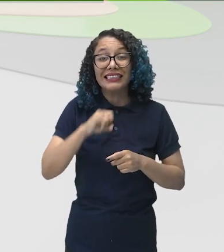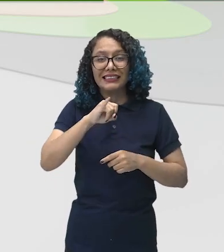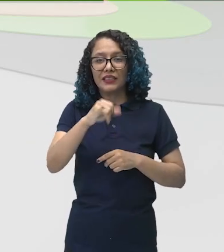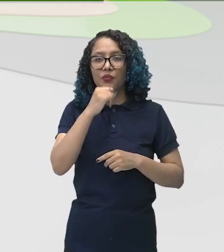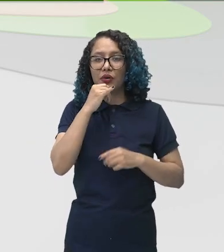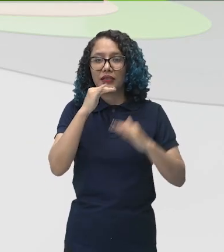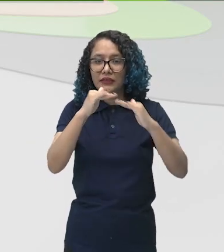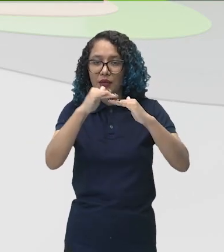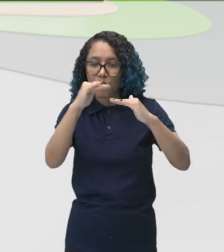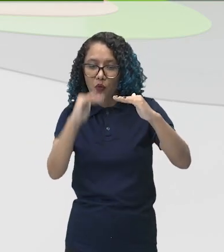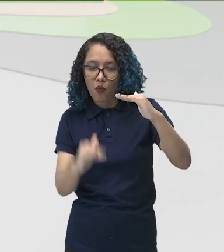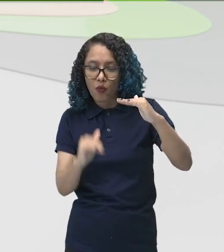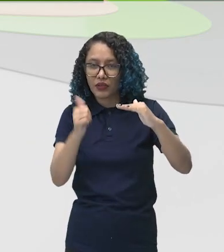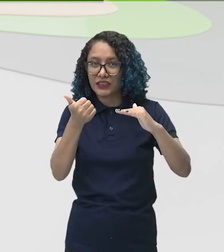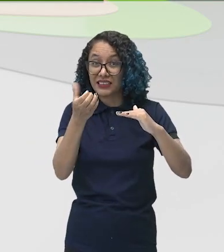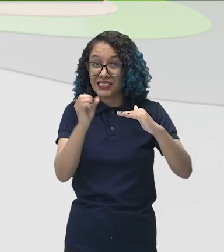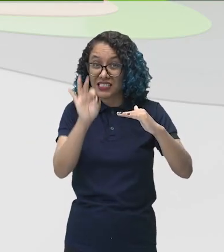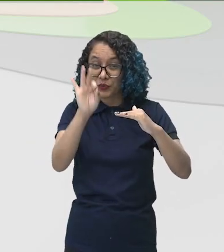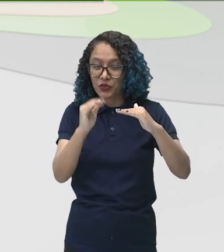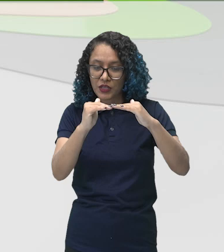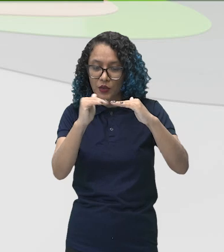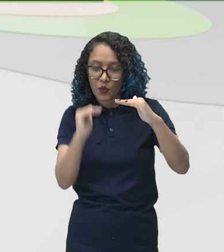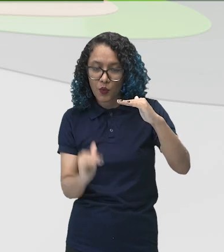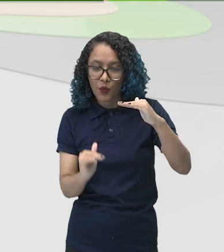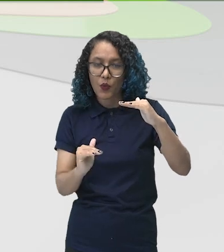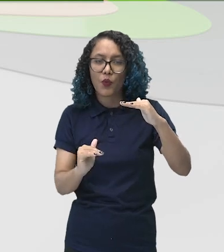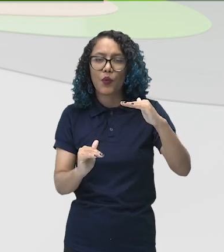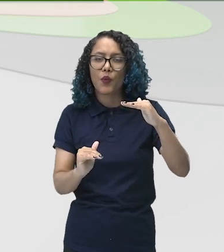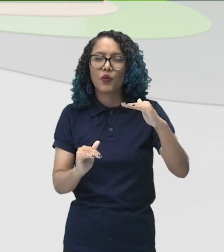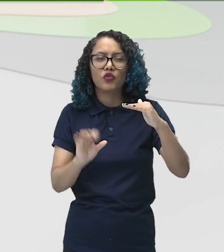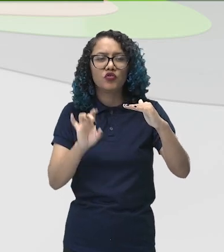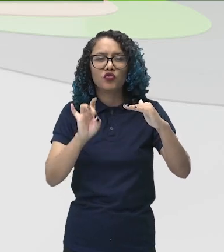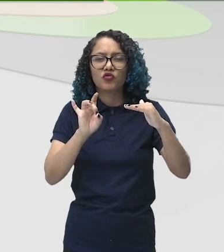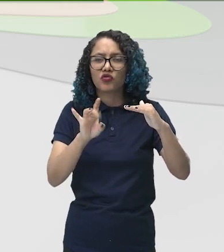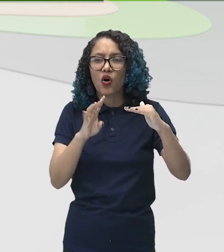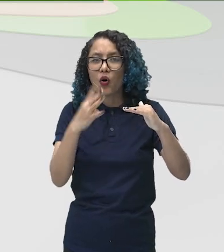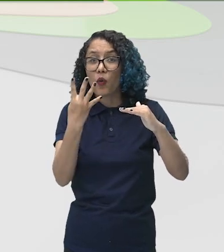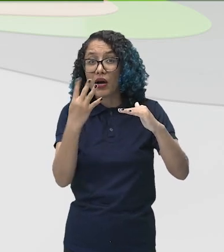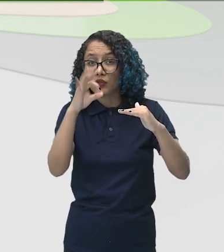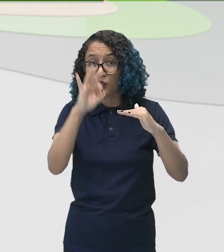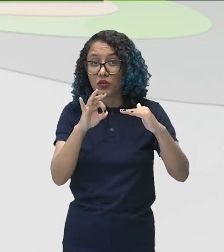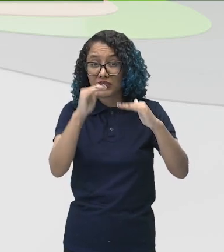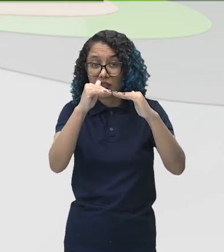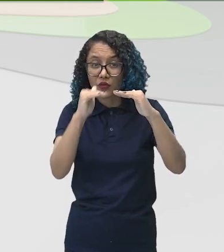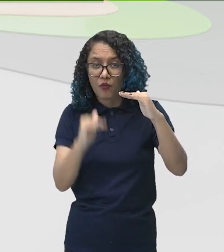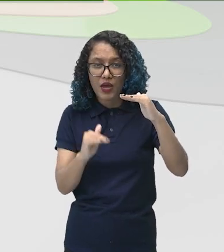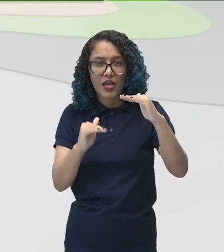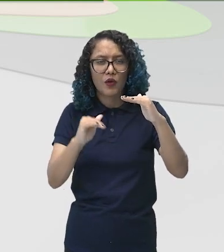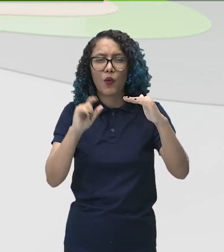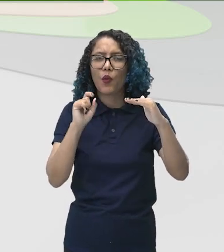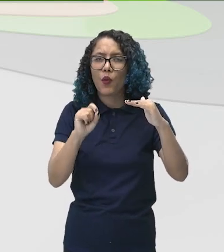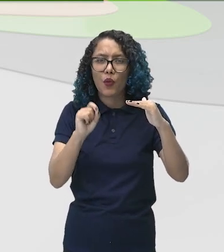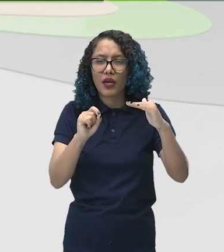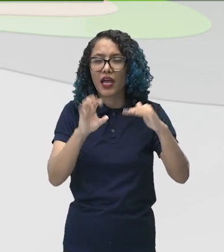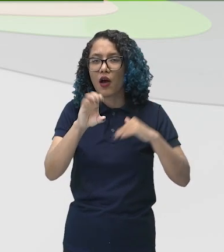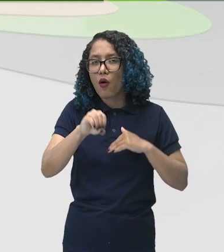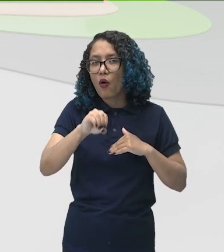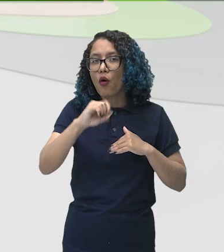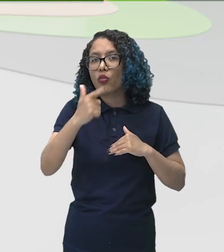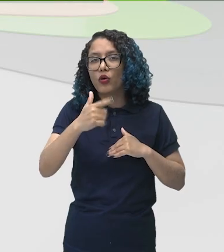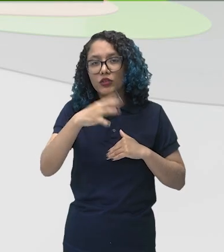caísse abaixo de 16%, ou seja, apenas 4% abaixo, não haveria